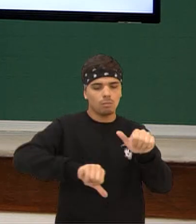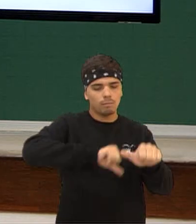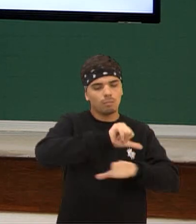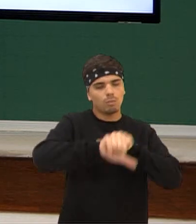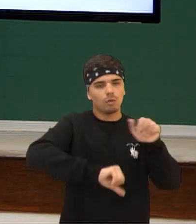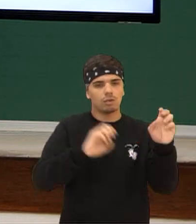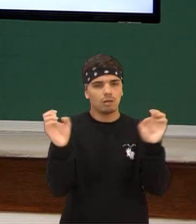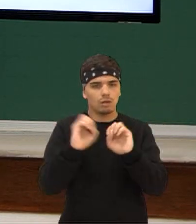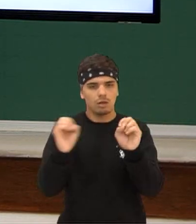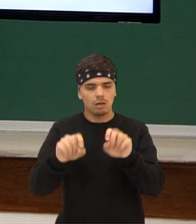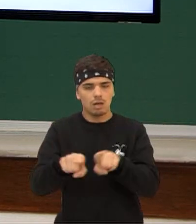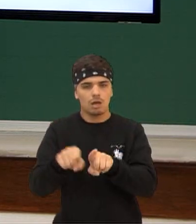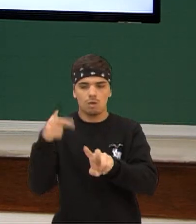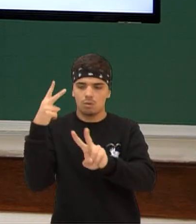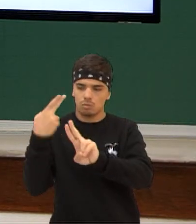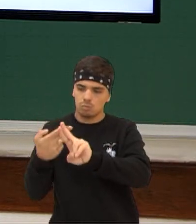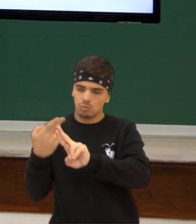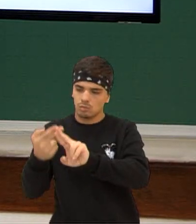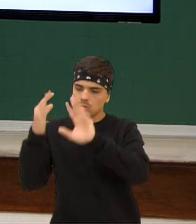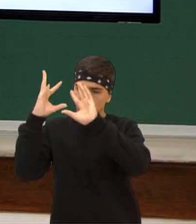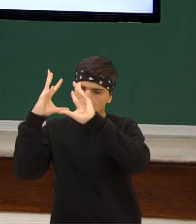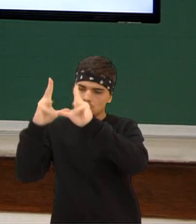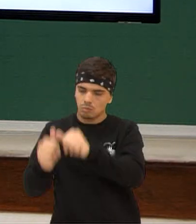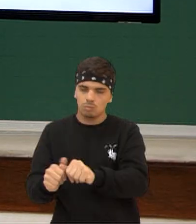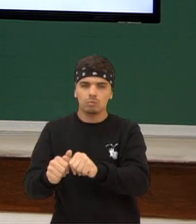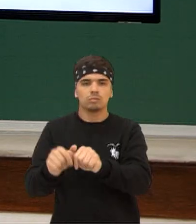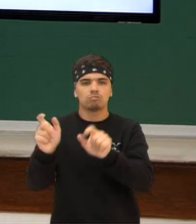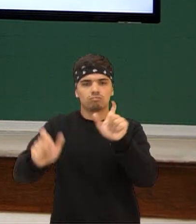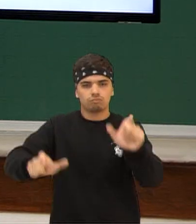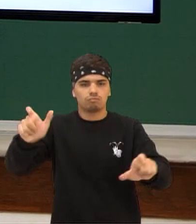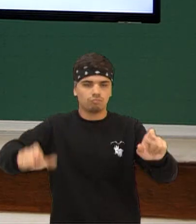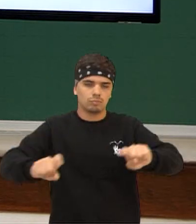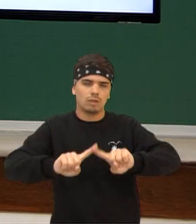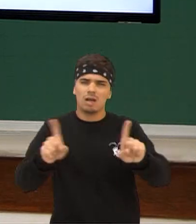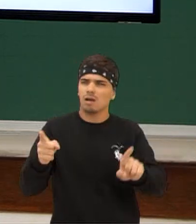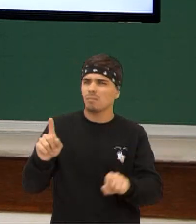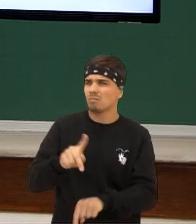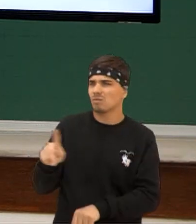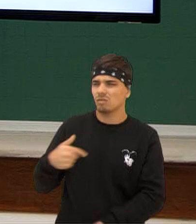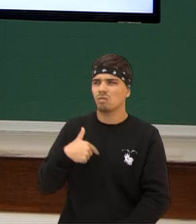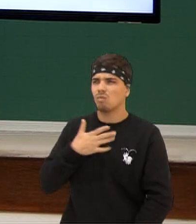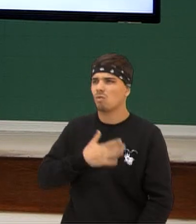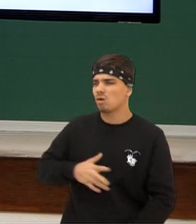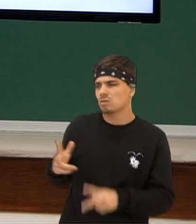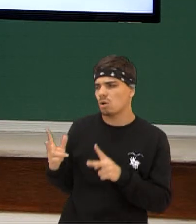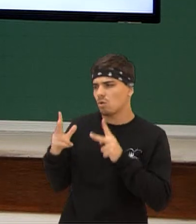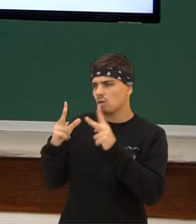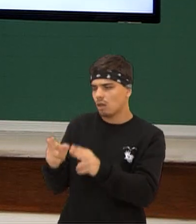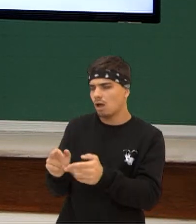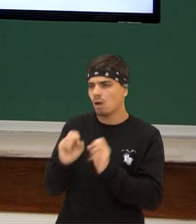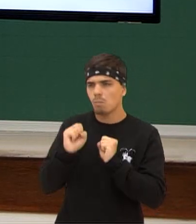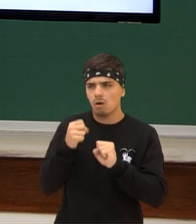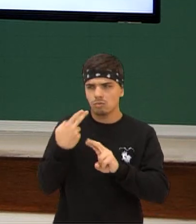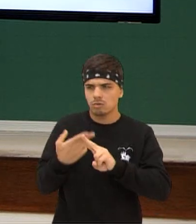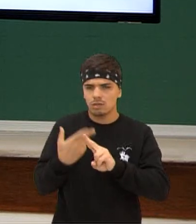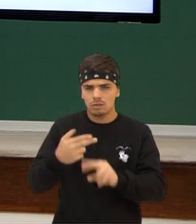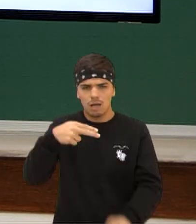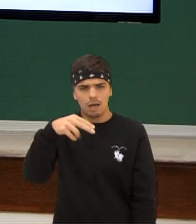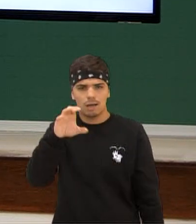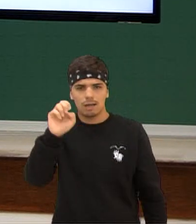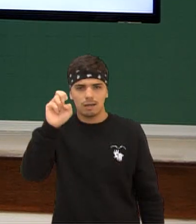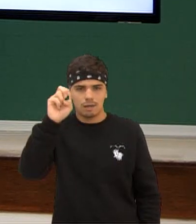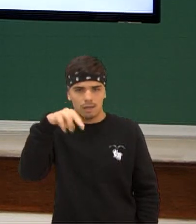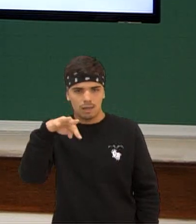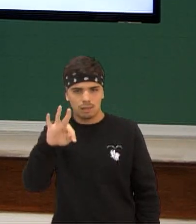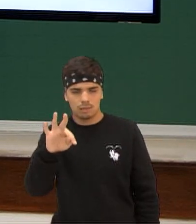muda para todo mundo eu vou usar o quem mas tem dinheiro eu não gosto de usar ele abreviada eu posso usar o que note Pode sim